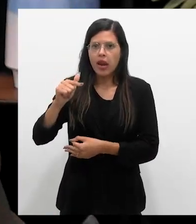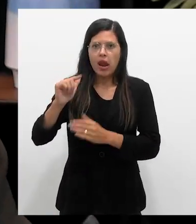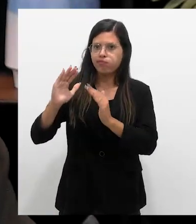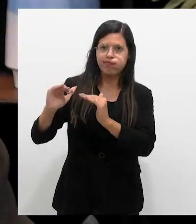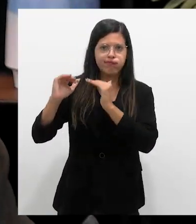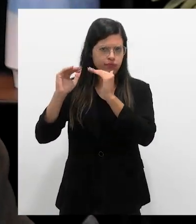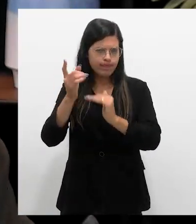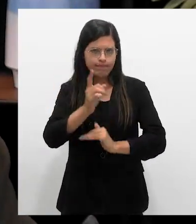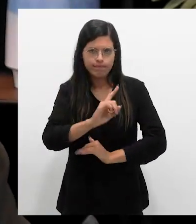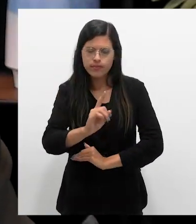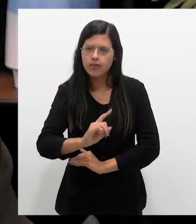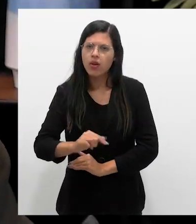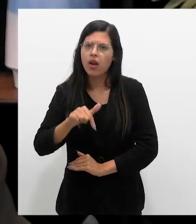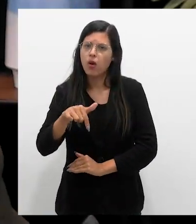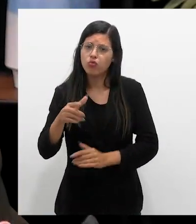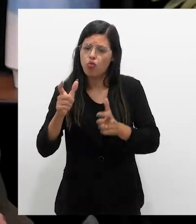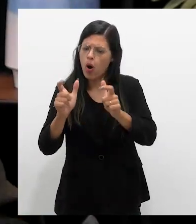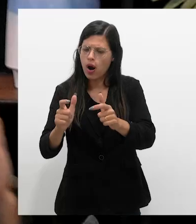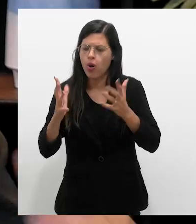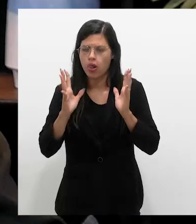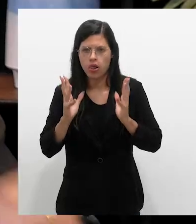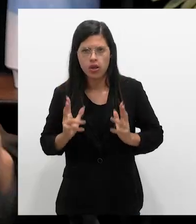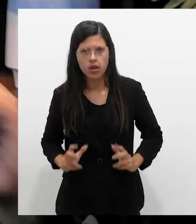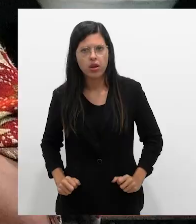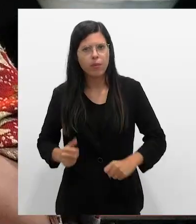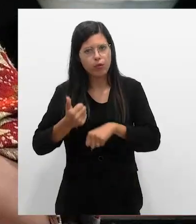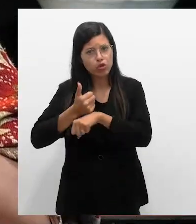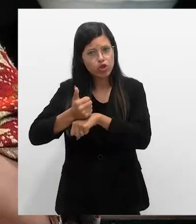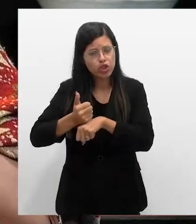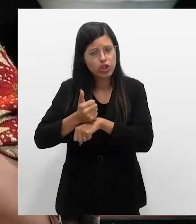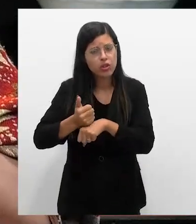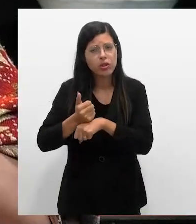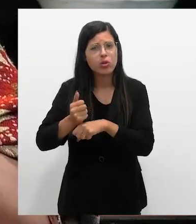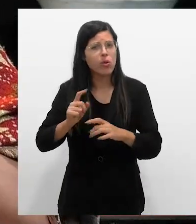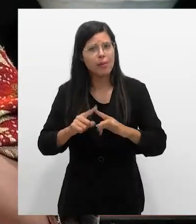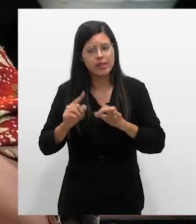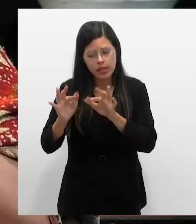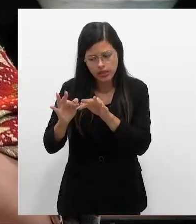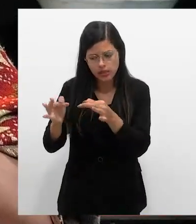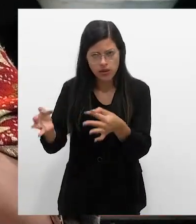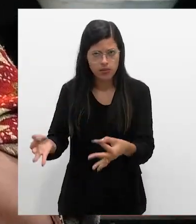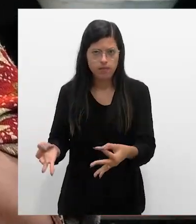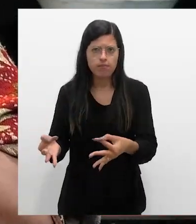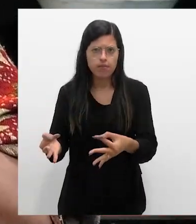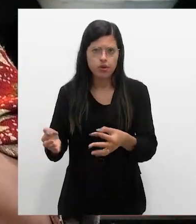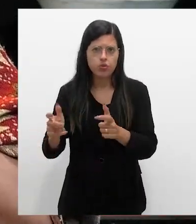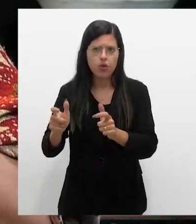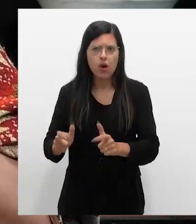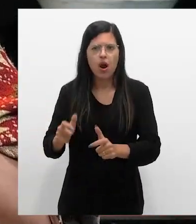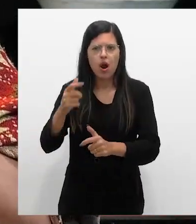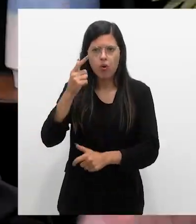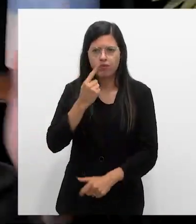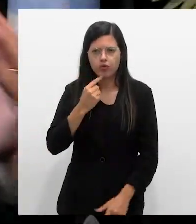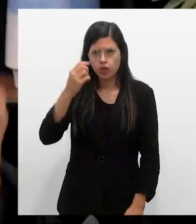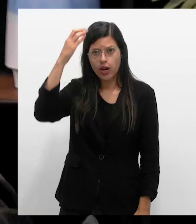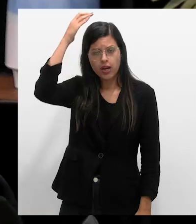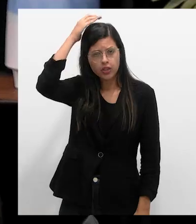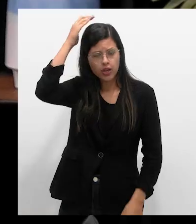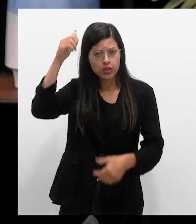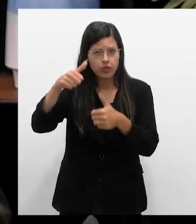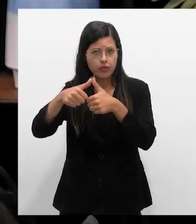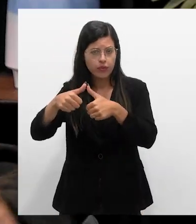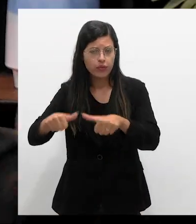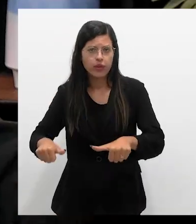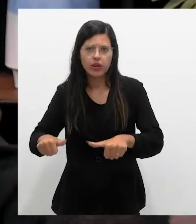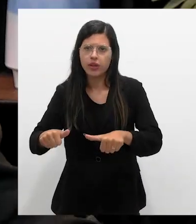Estaria muito mais próximo, talvez, de uma pousada limpa, digna, mas uma coisa simples. Mais então, humilde. aposentos simples, para